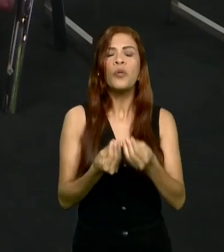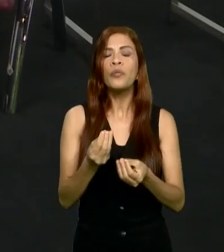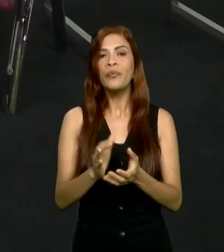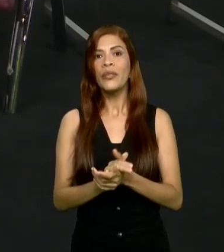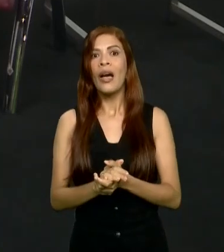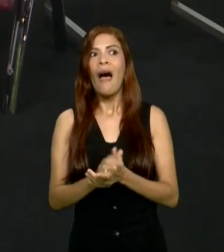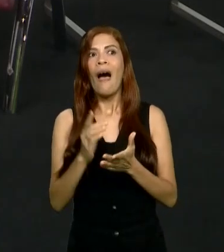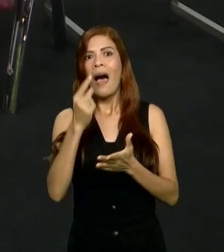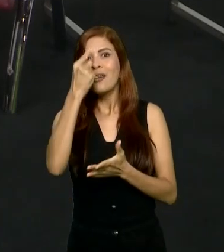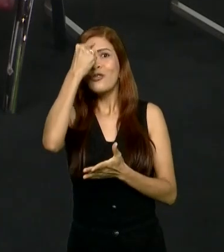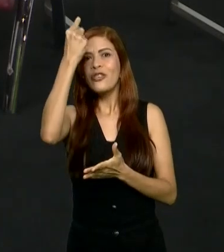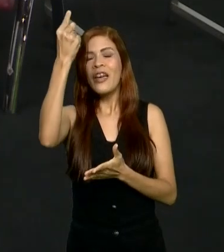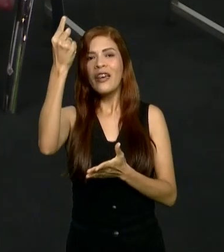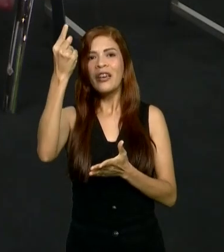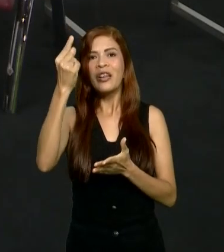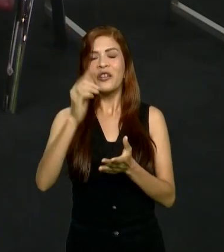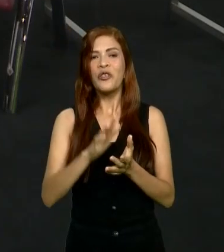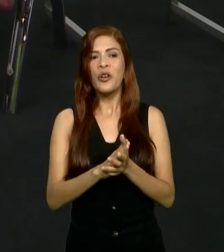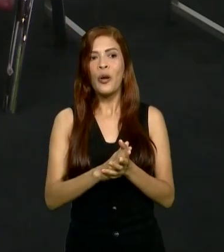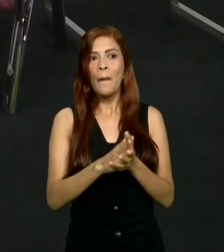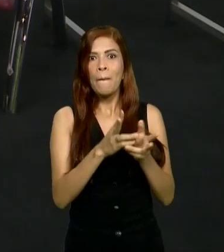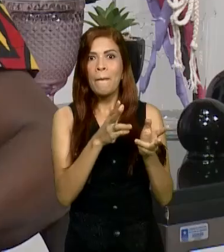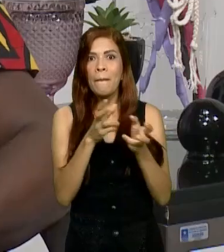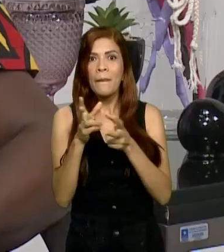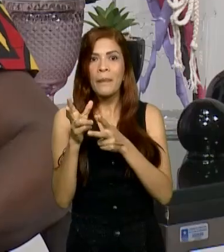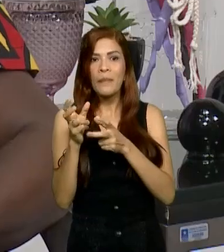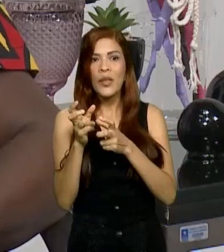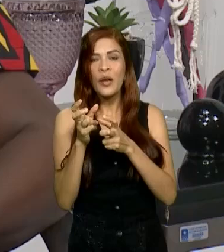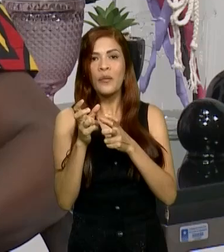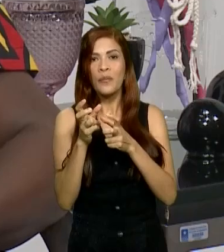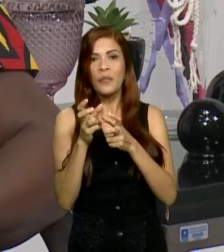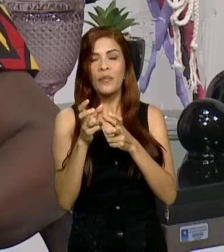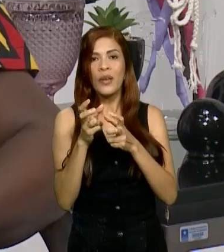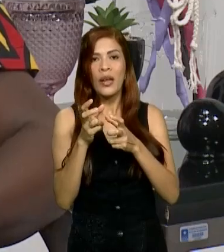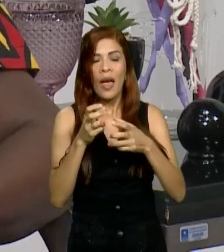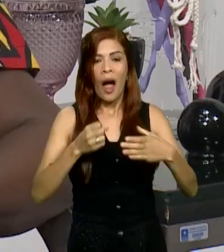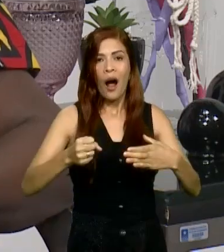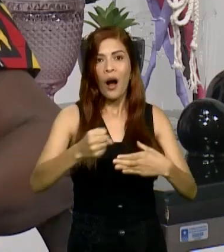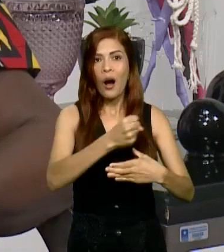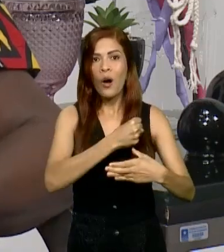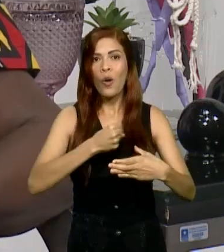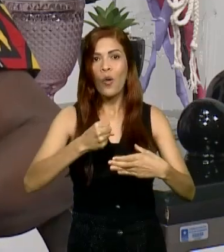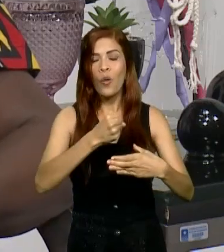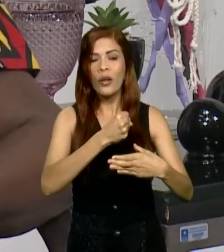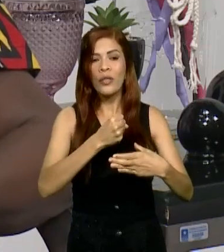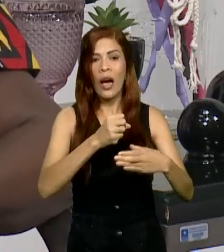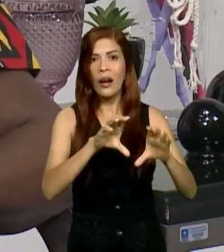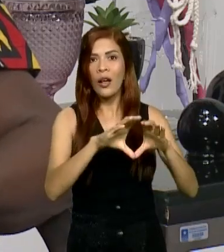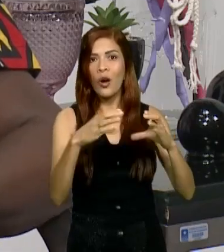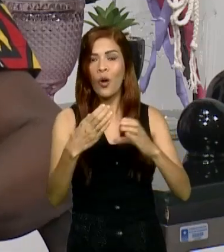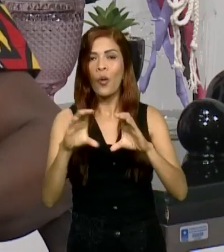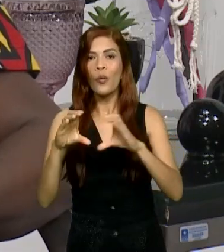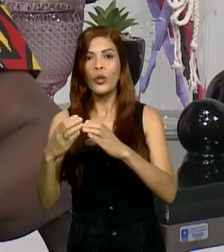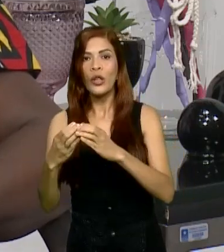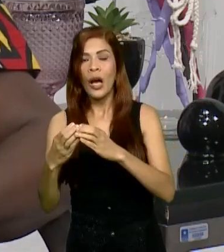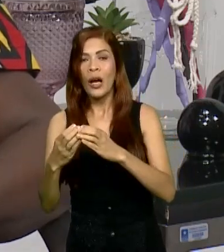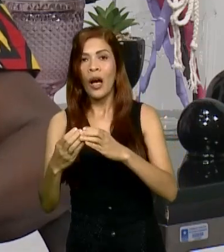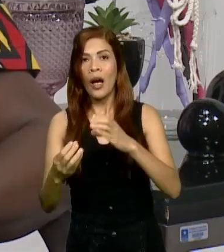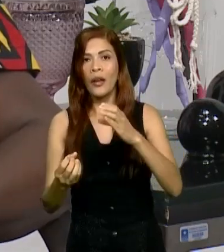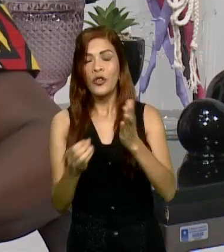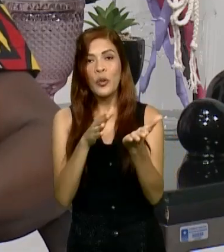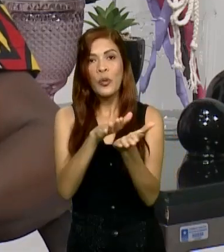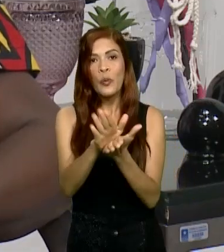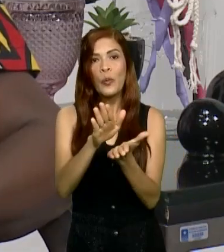não identificarmos a culinária dessas comunidades com o objetivo de publicar-se um caderno? E